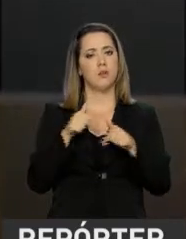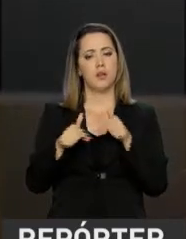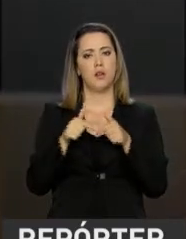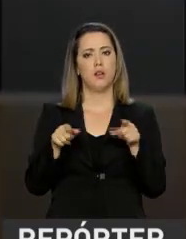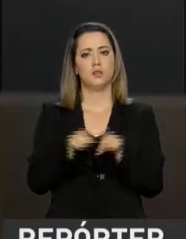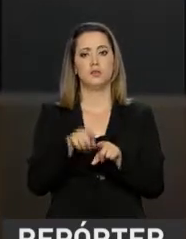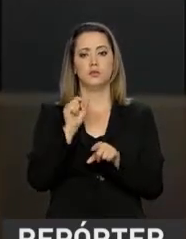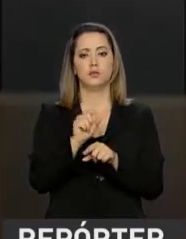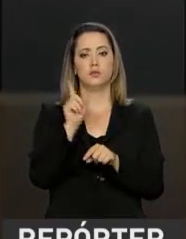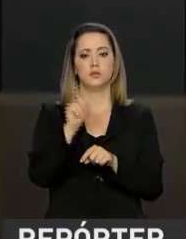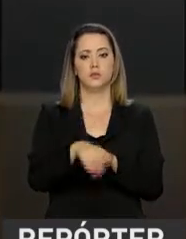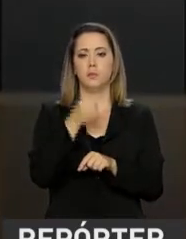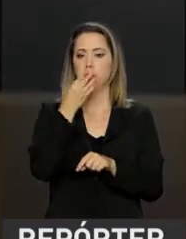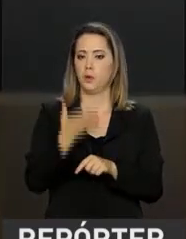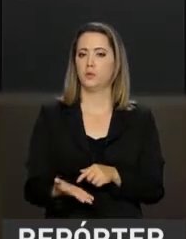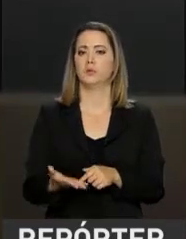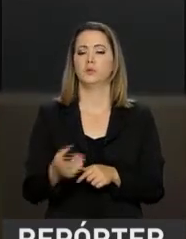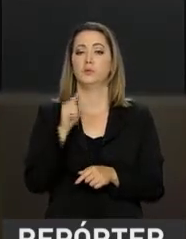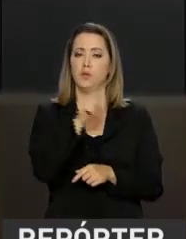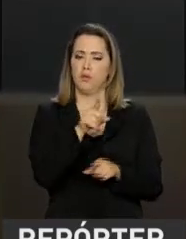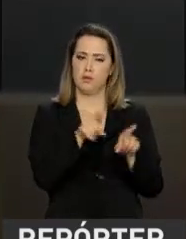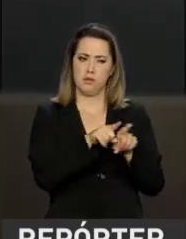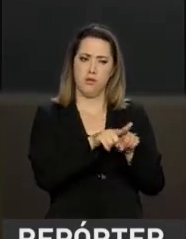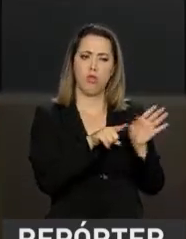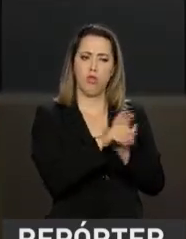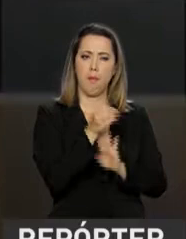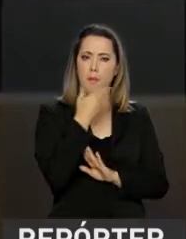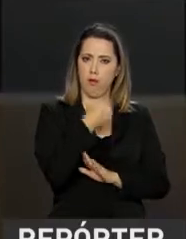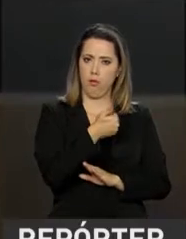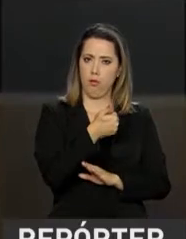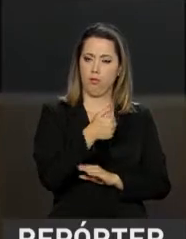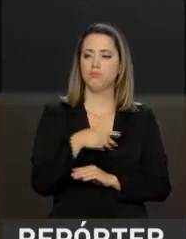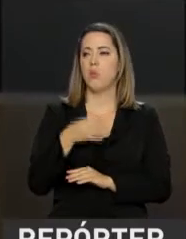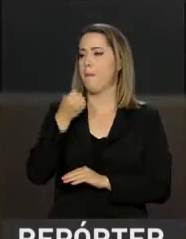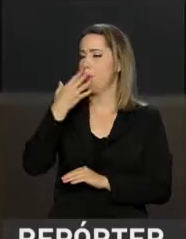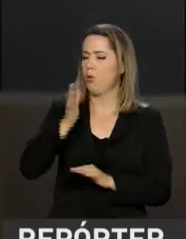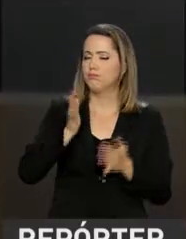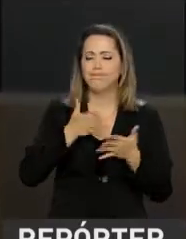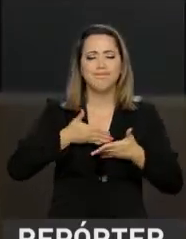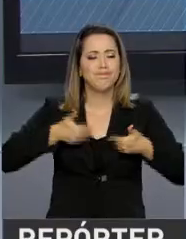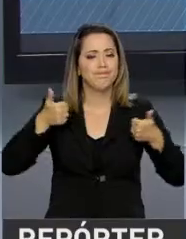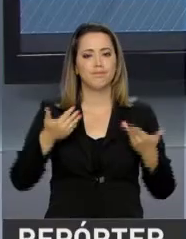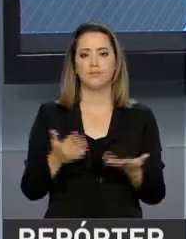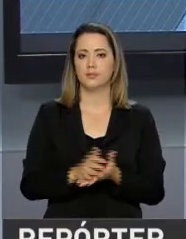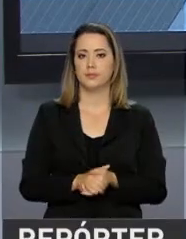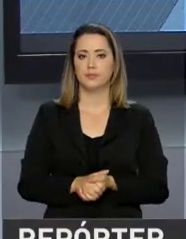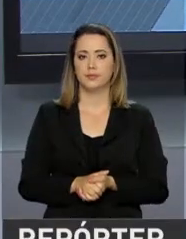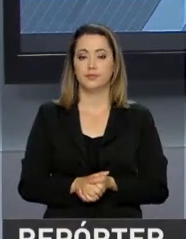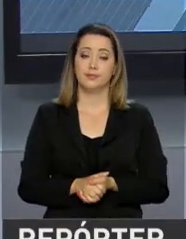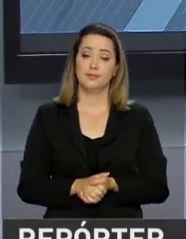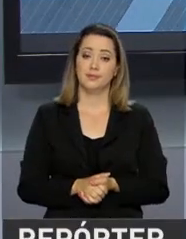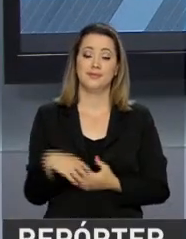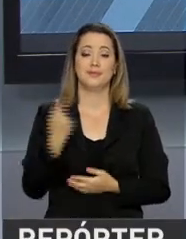olho e foi muito bom o seu carro também foi enriquecedor foi super reconhecedores com certeza o